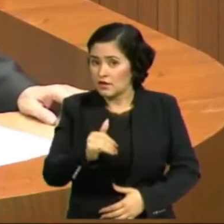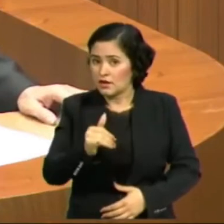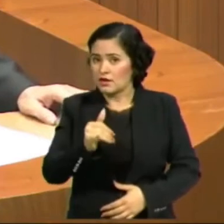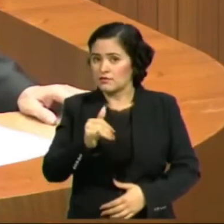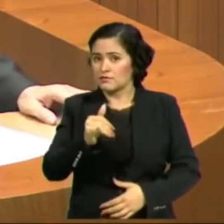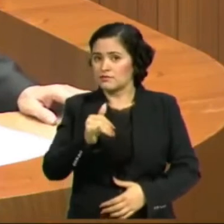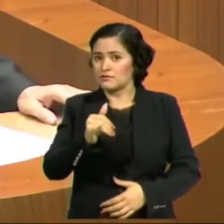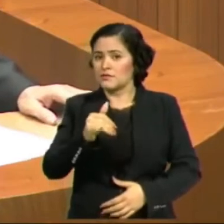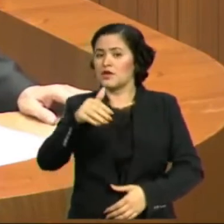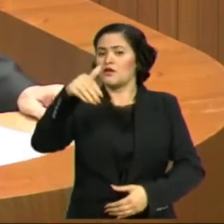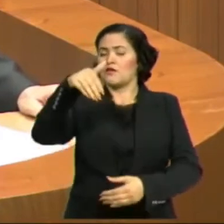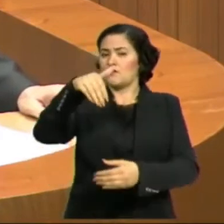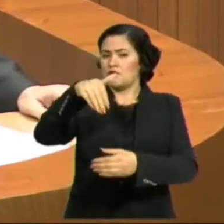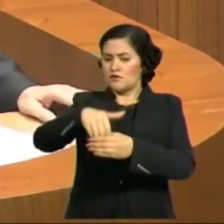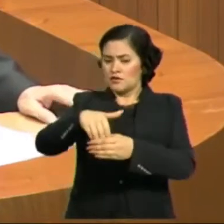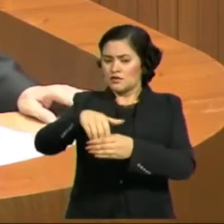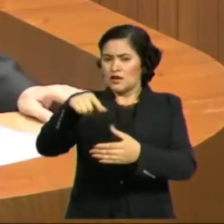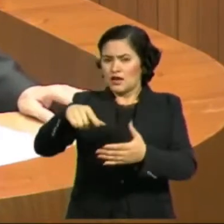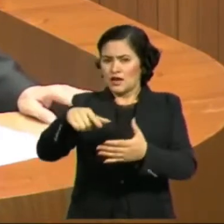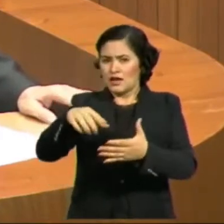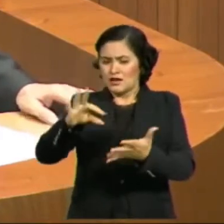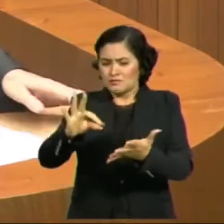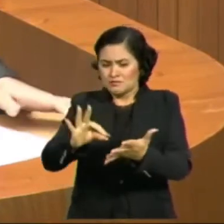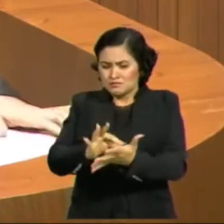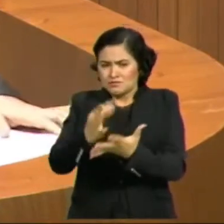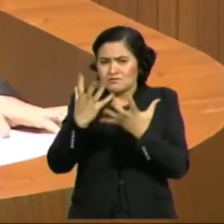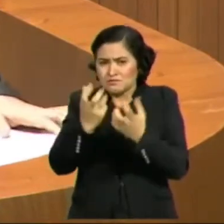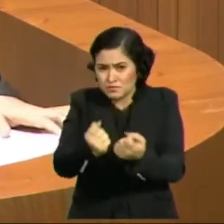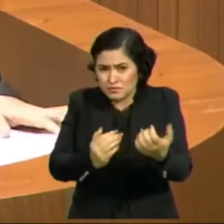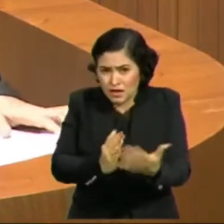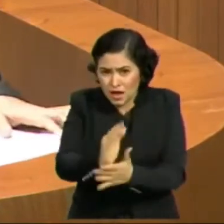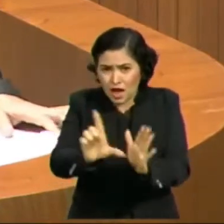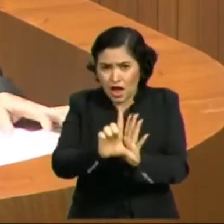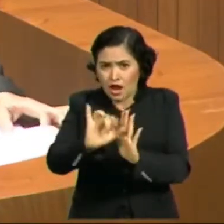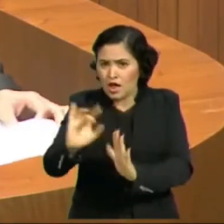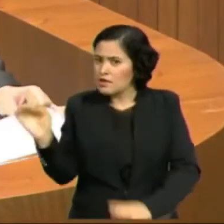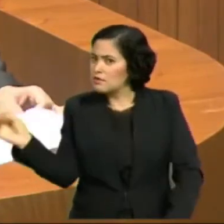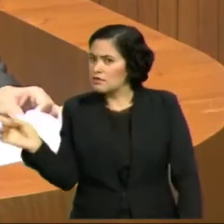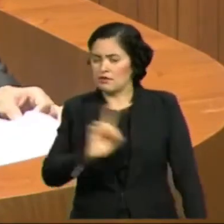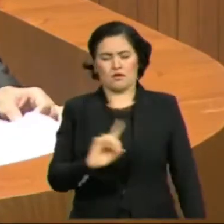vote, não sancione essa lei. São essas minhas palavras, senhora presidente.